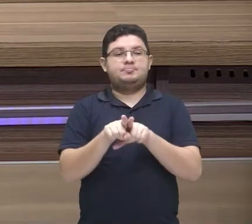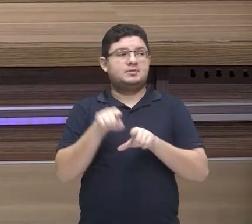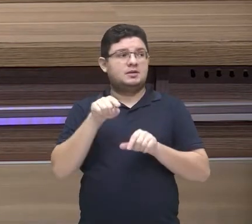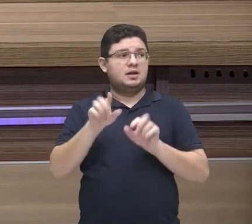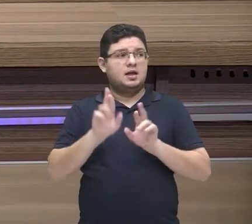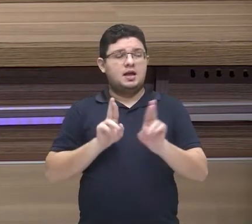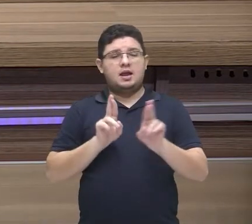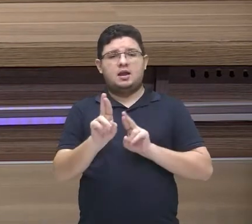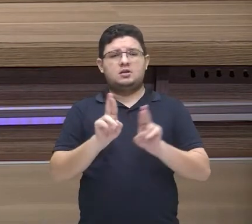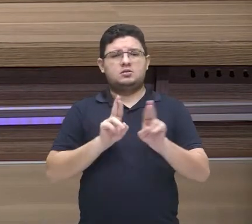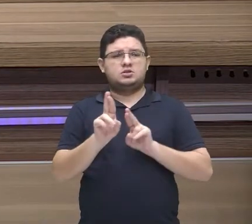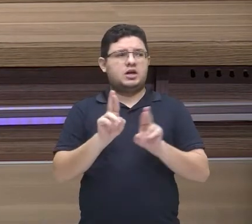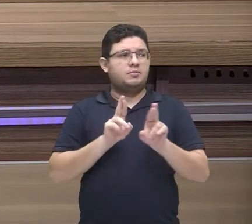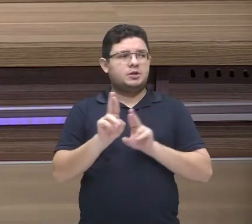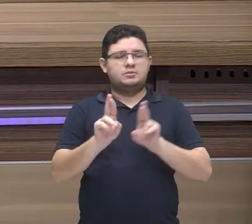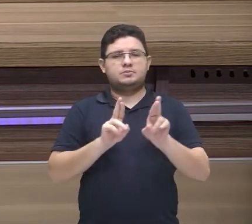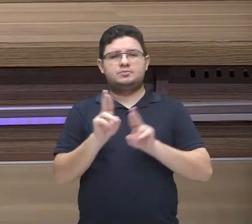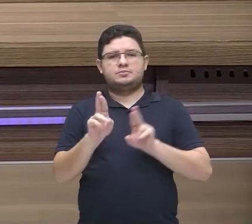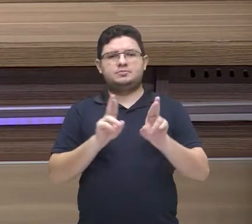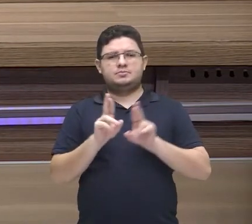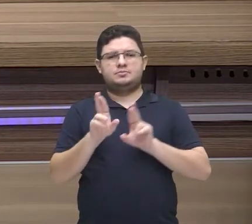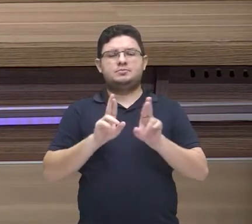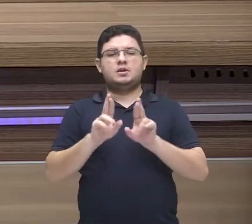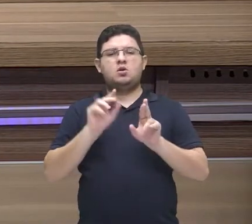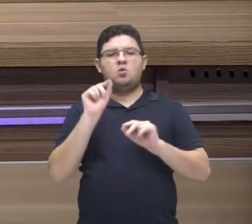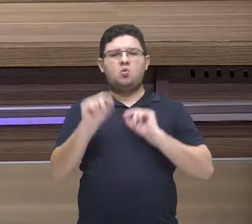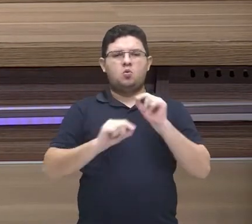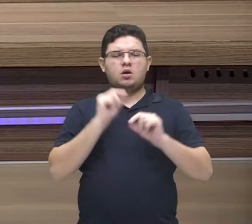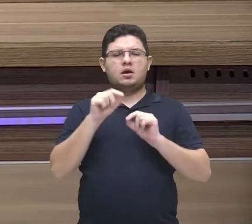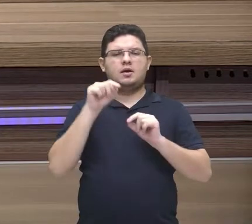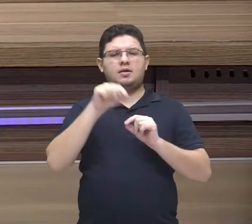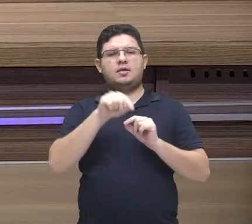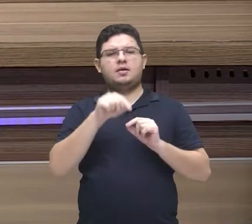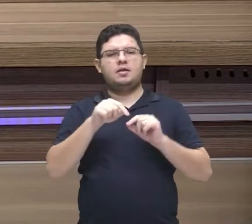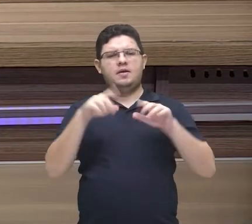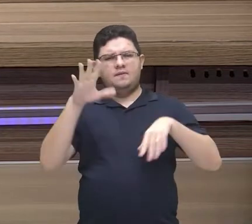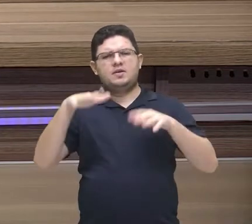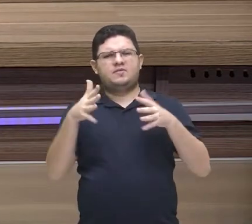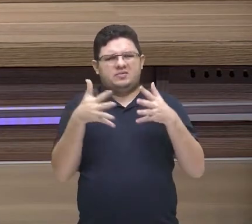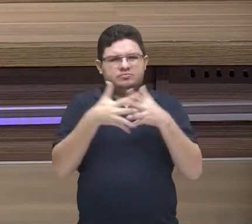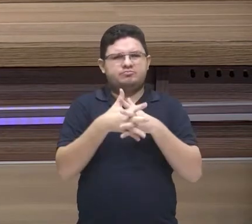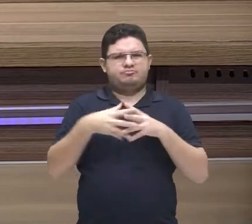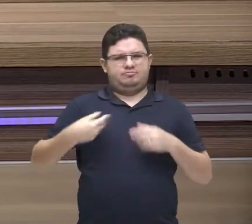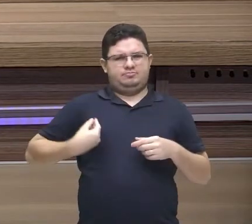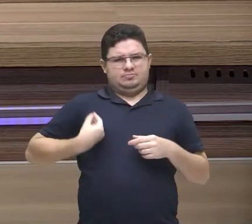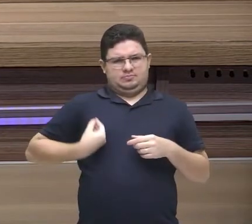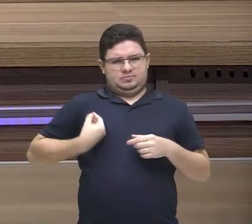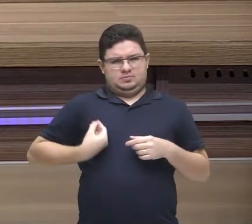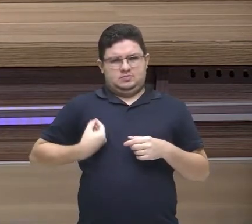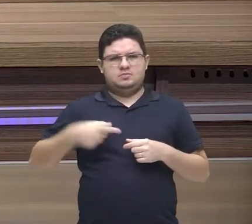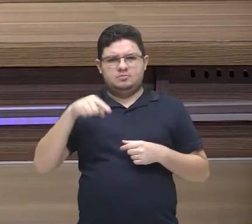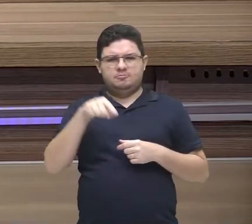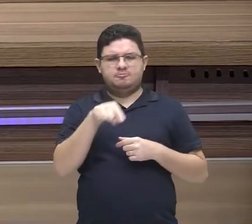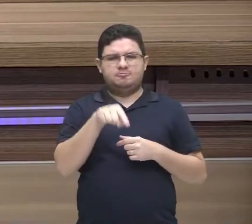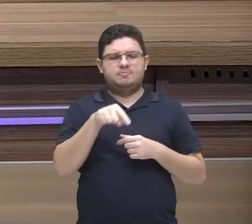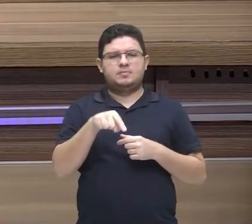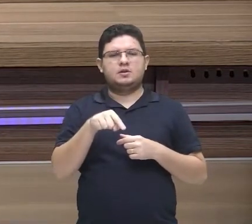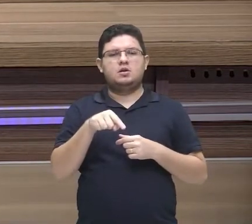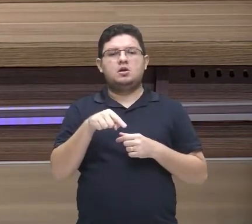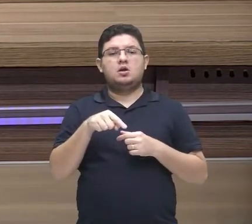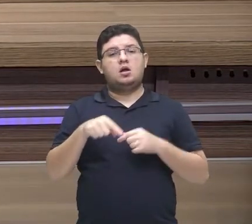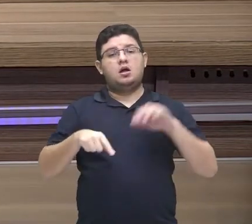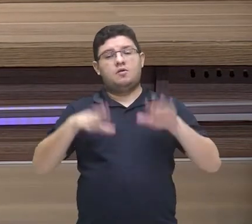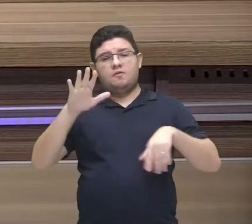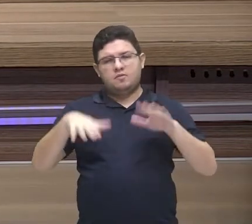que vai complicar a vida dela, porque ela vai ter uma gravidez indesejada, Depois que o bebê chega, o pai se revolta, a mãe